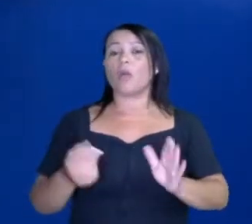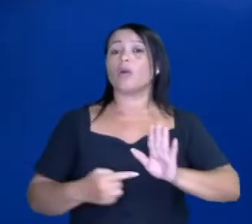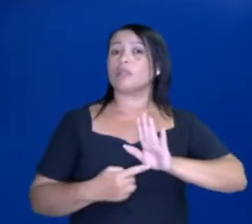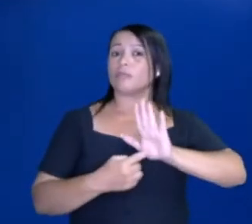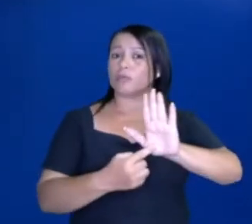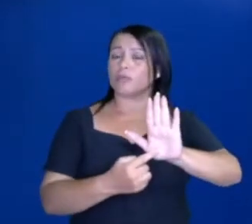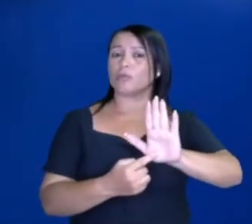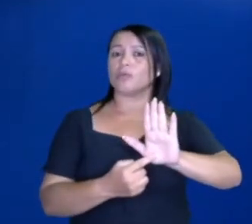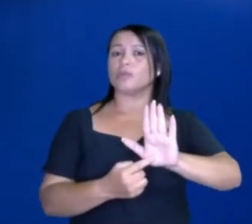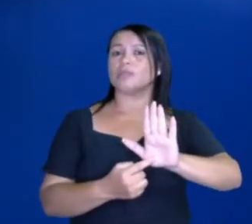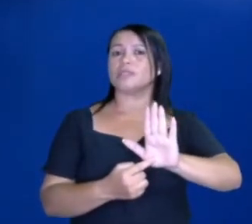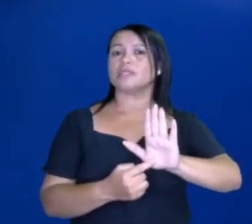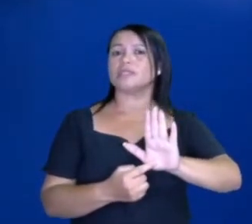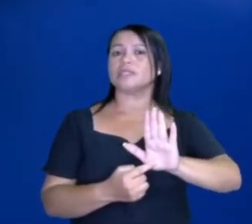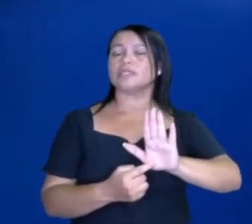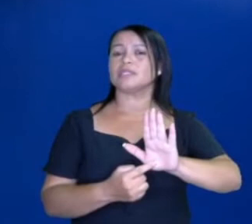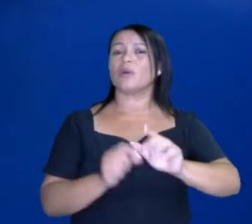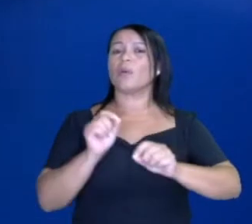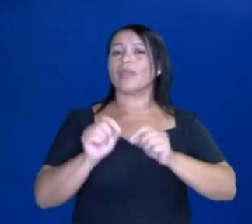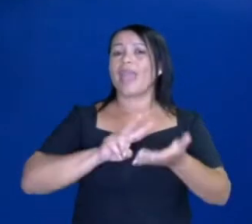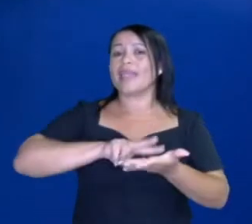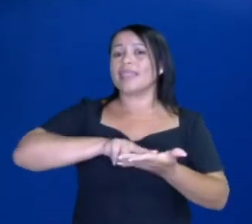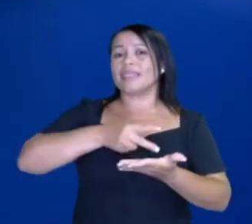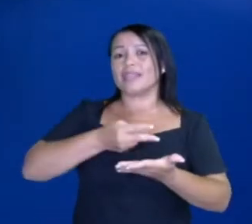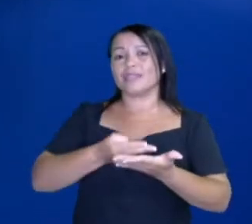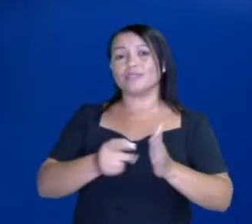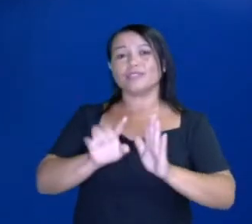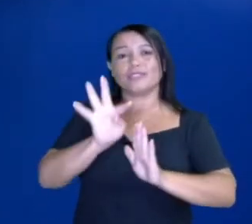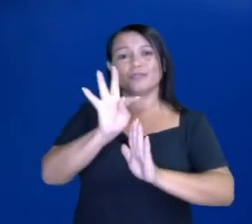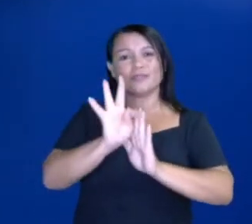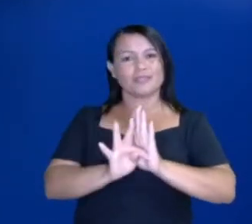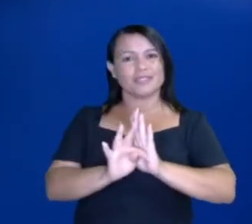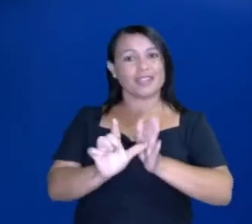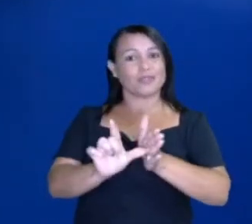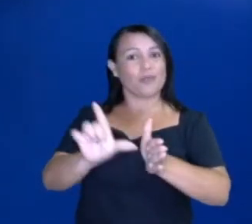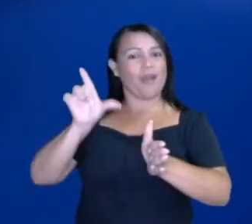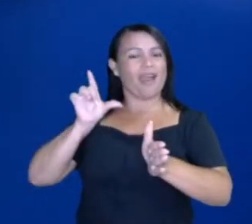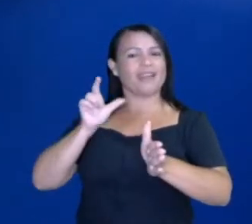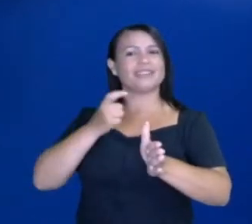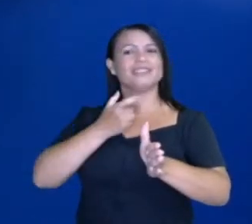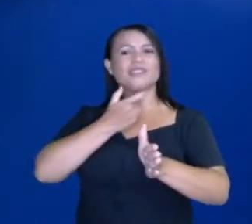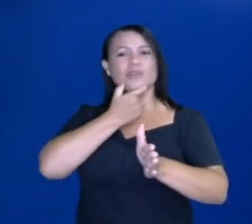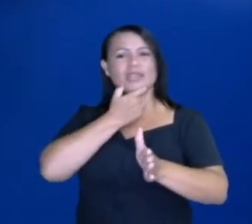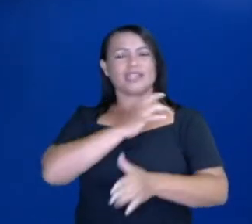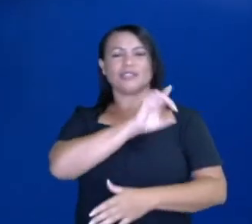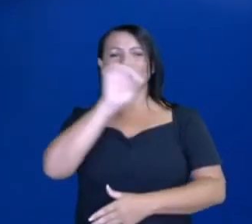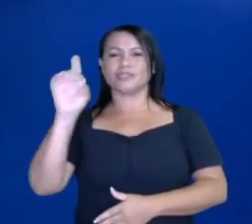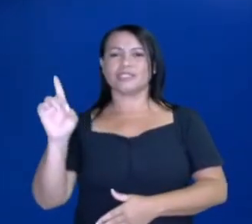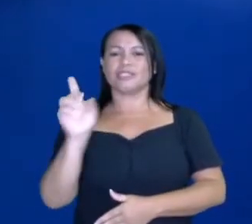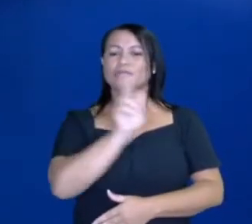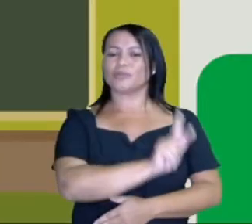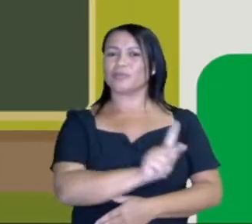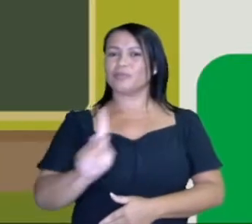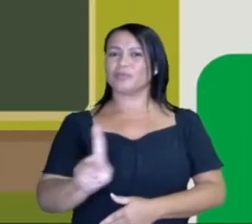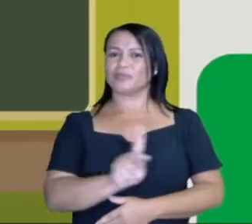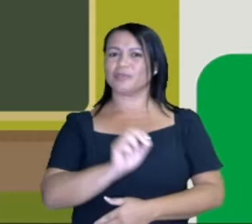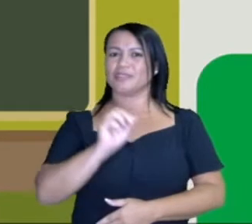trouxe a tradução do texto anterior do Dia dos Professores,